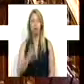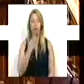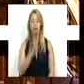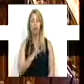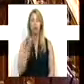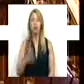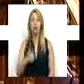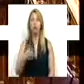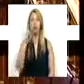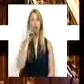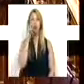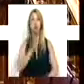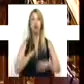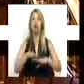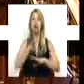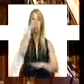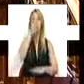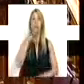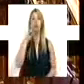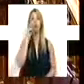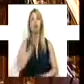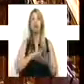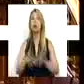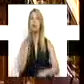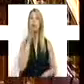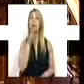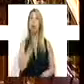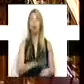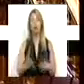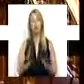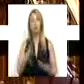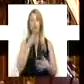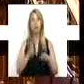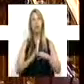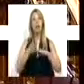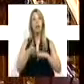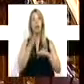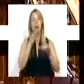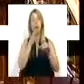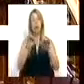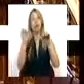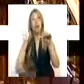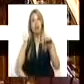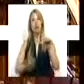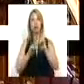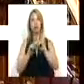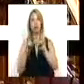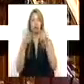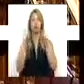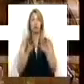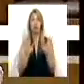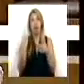Muito obrigada, Sr. Presidente, Sras. E Srs. Membros do Governo, Sras. E Srs. Deputados, nesta intervenção de encerramento da discussão do Orçamento de Estado